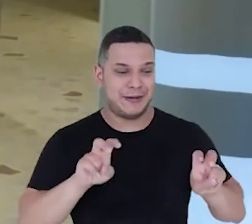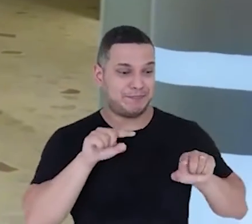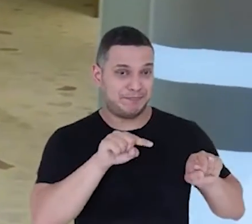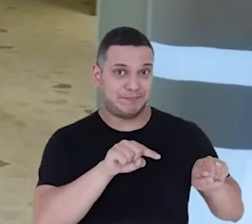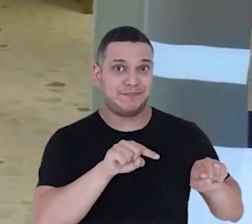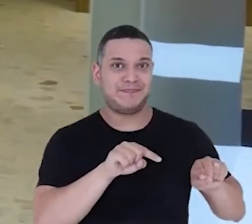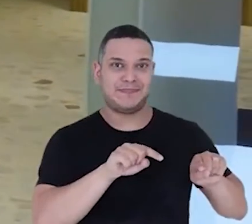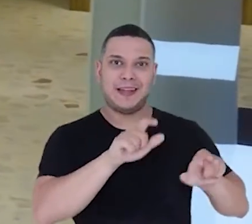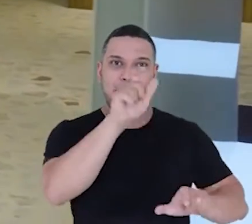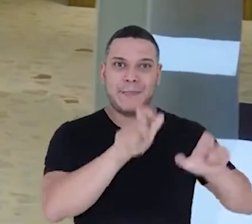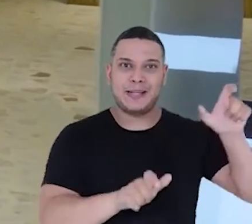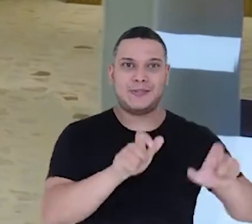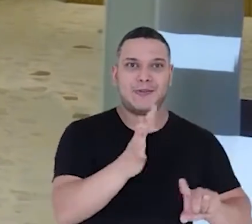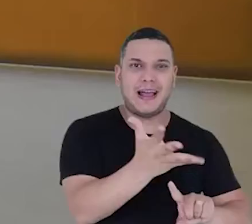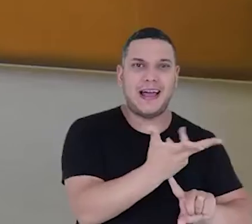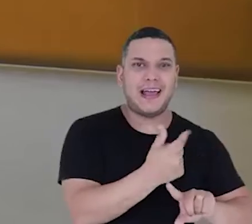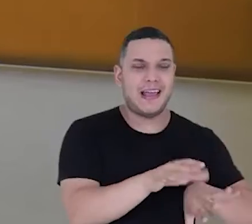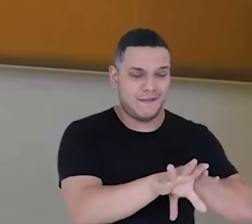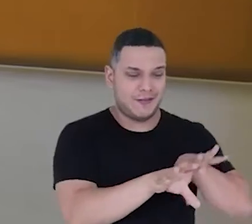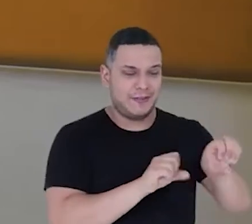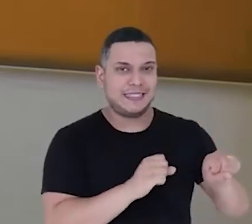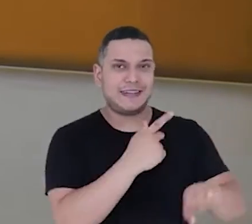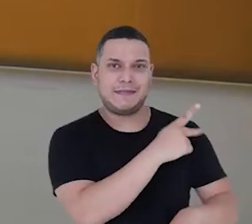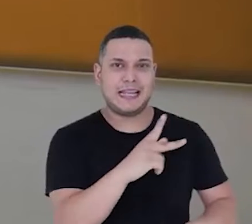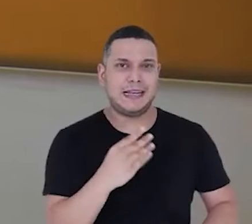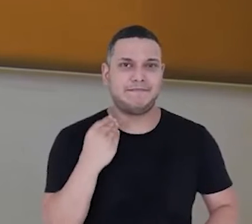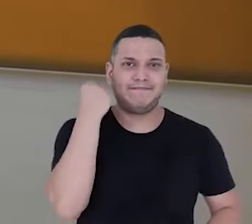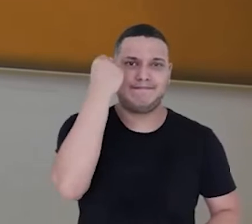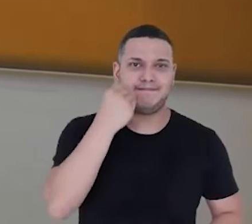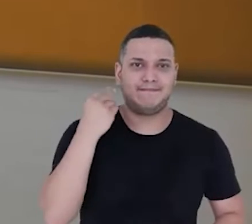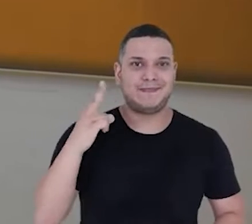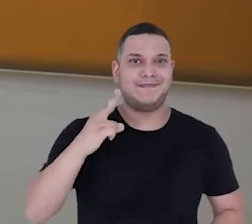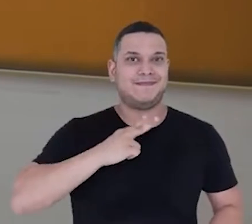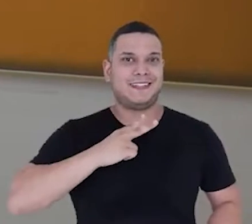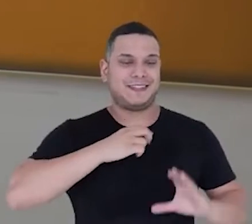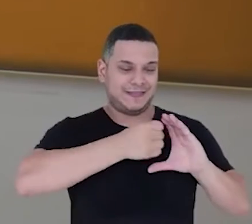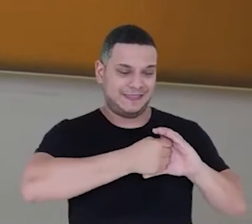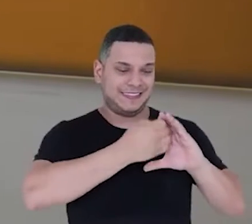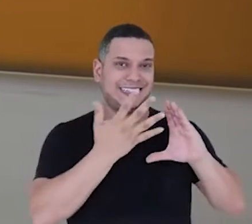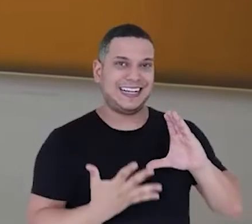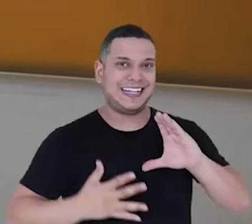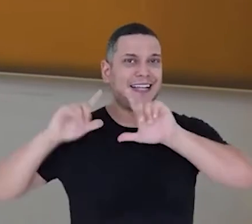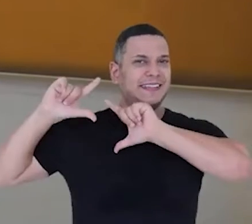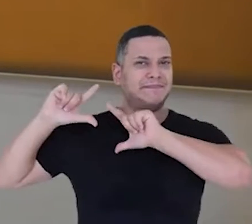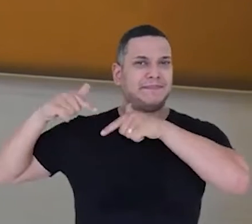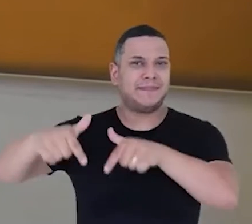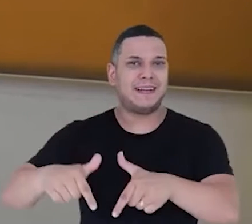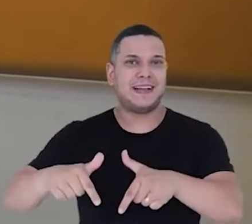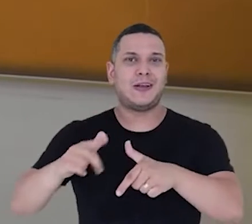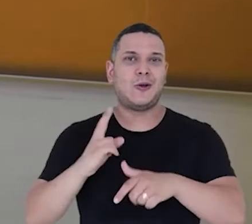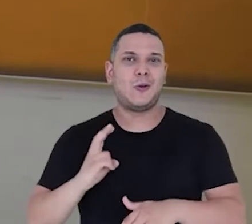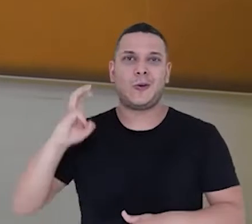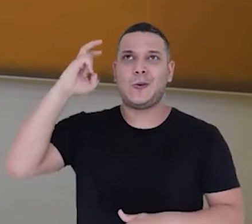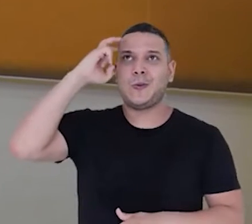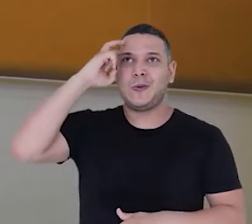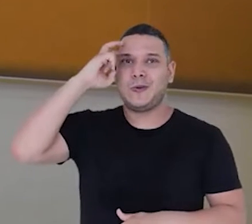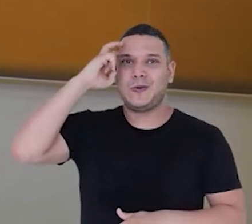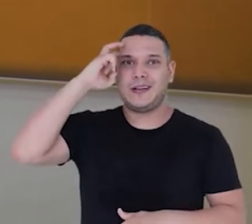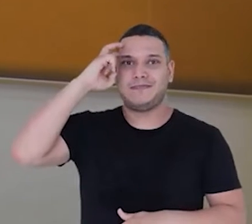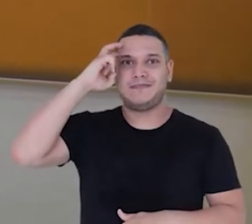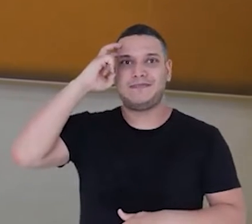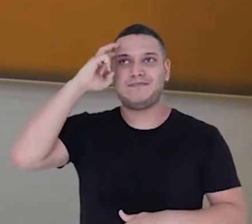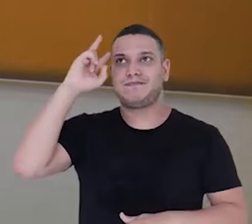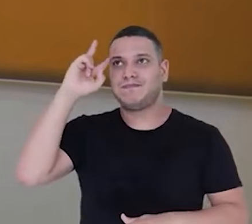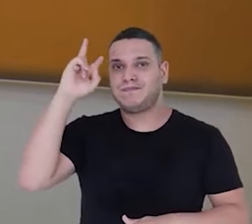indivíduos lidando com as suas referências, com as coisas que eles aprenderam nas suas formações em arte e como eles lidam com a